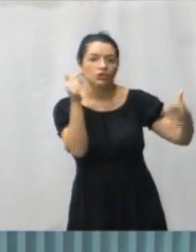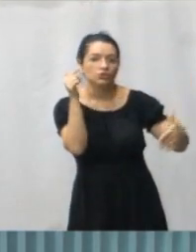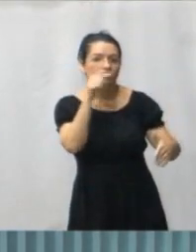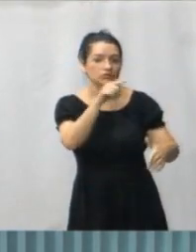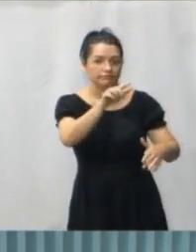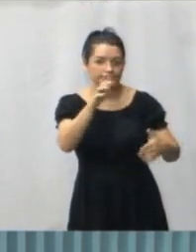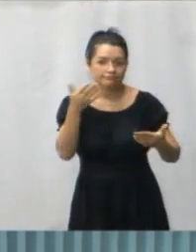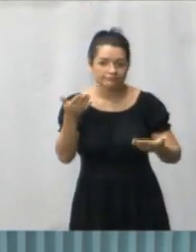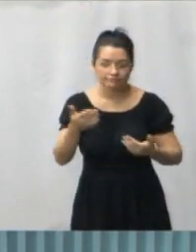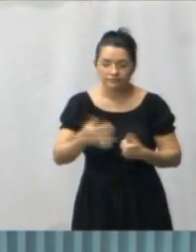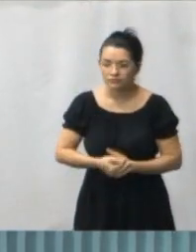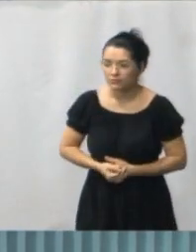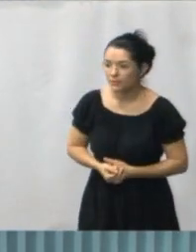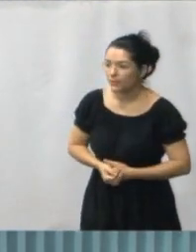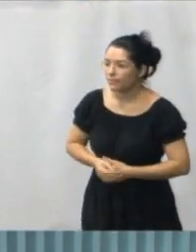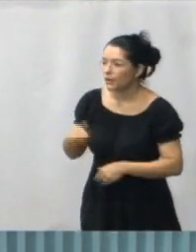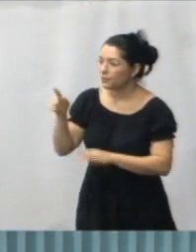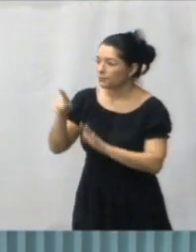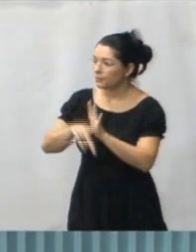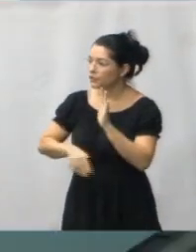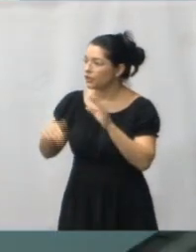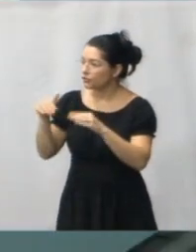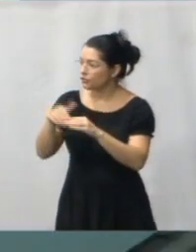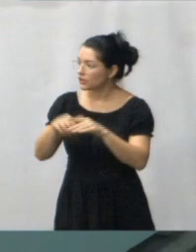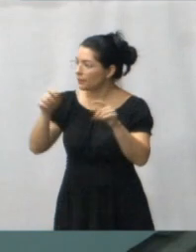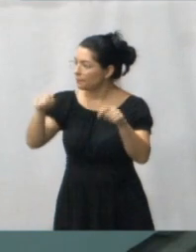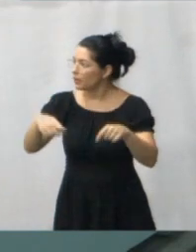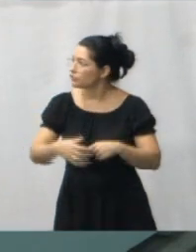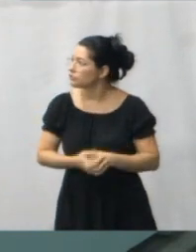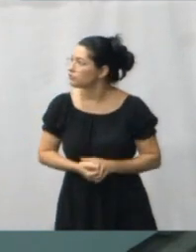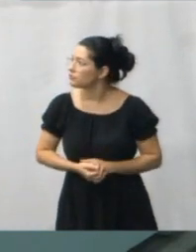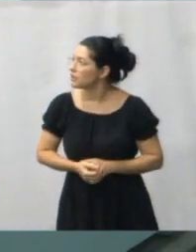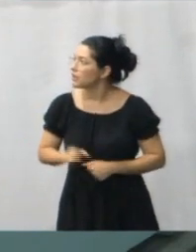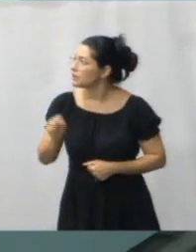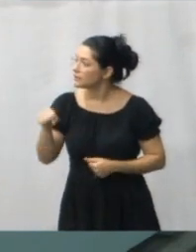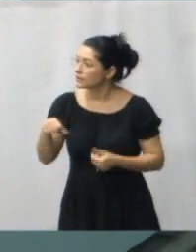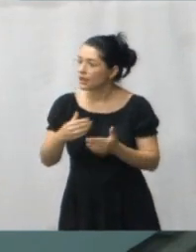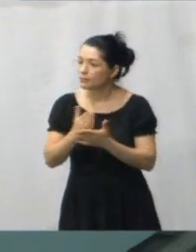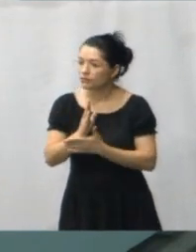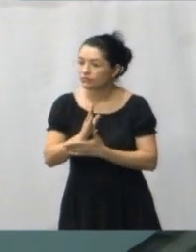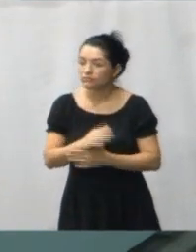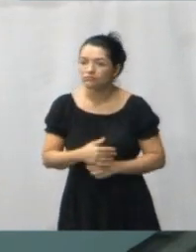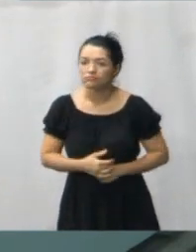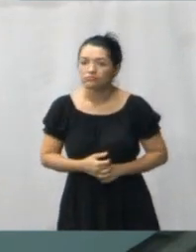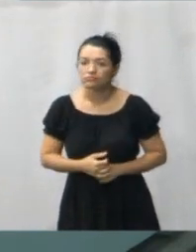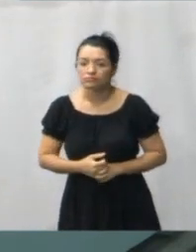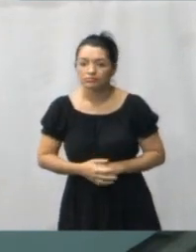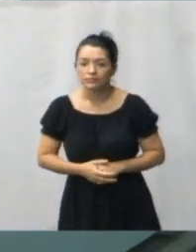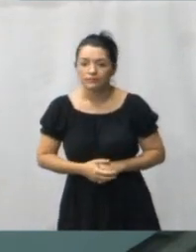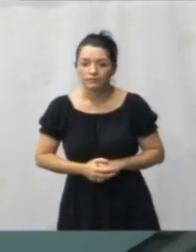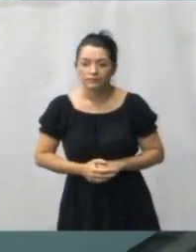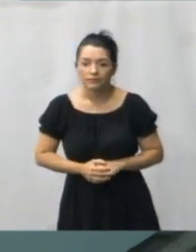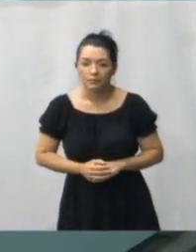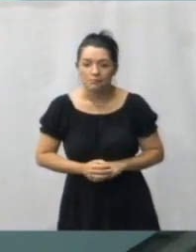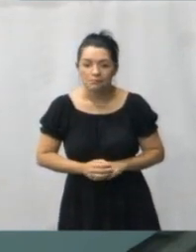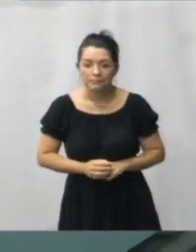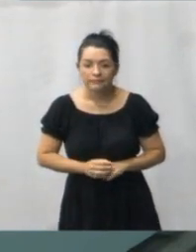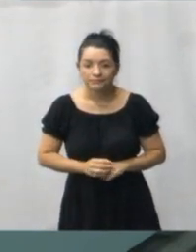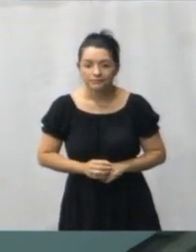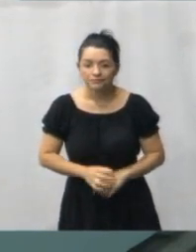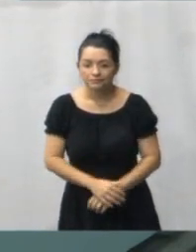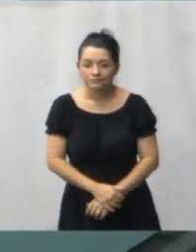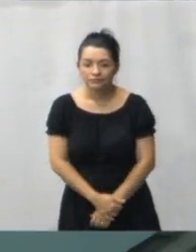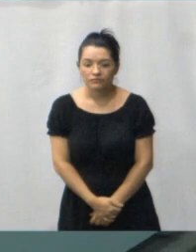Projeto em votação. Sim, aprova, não rejeita a matéria. Eu não vou nem justificar meu voto, só tenho que ter problema.